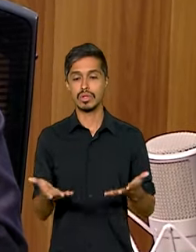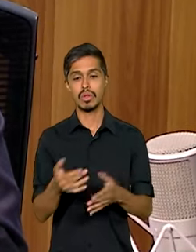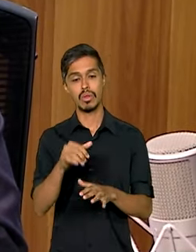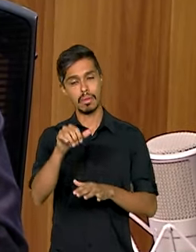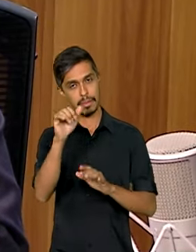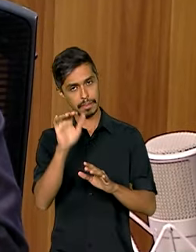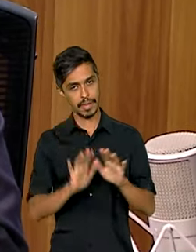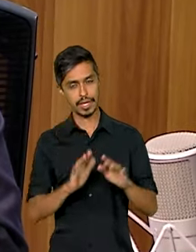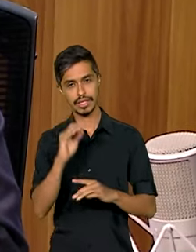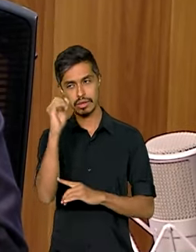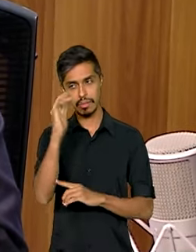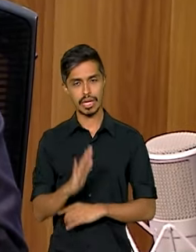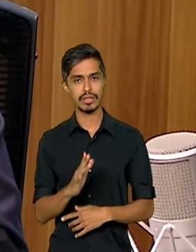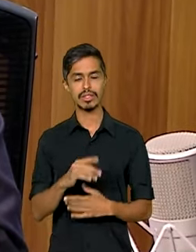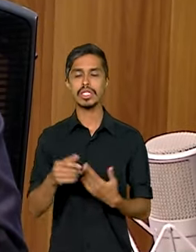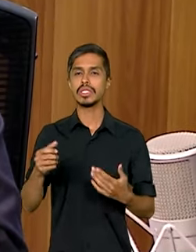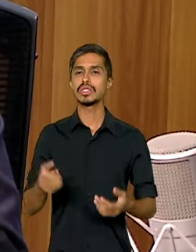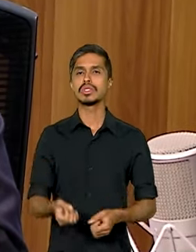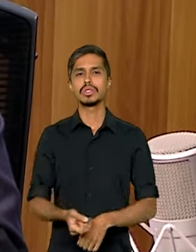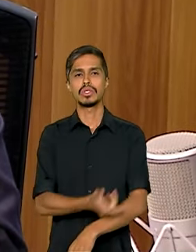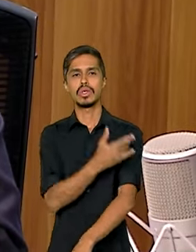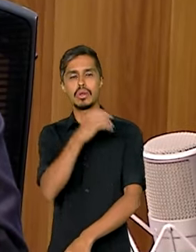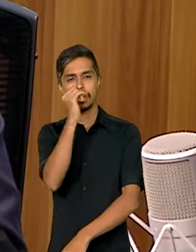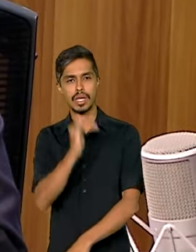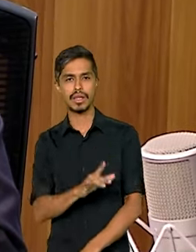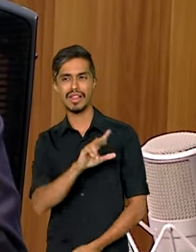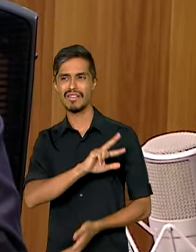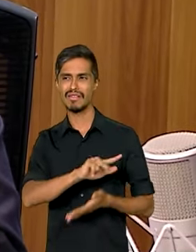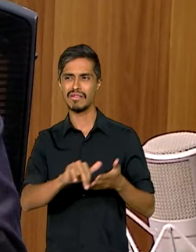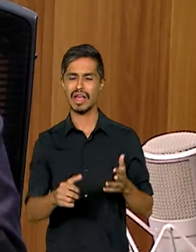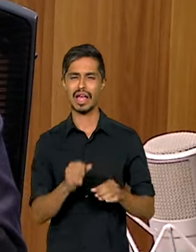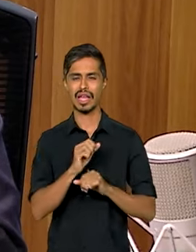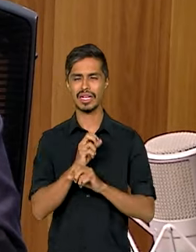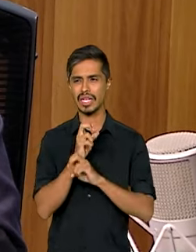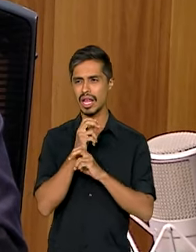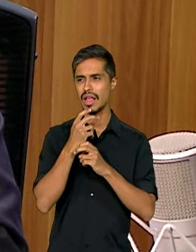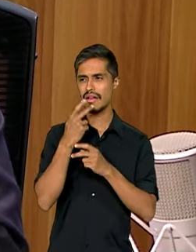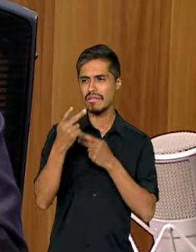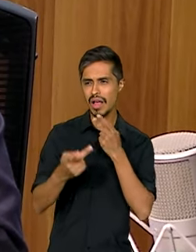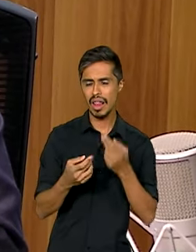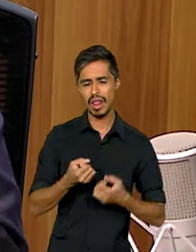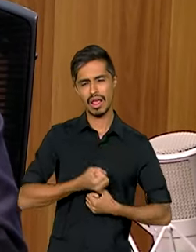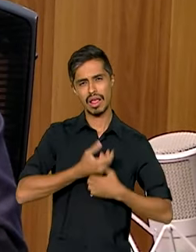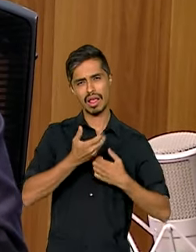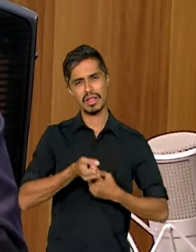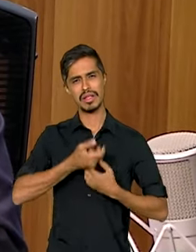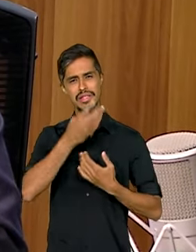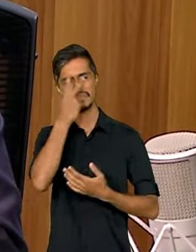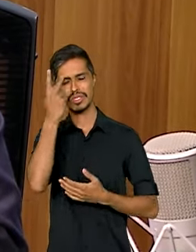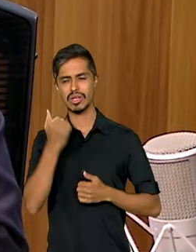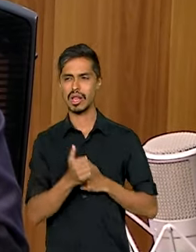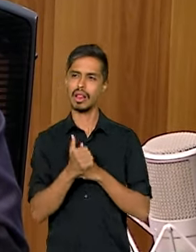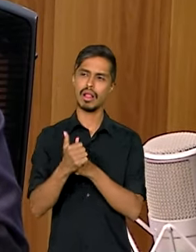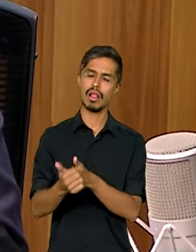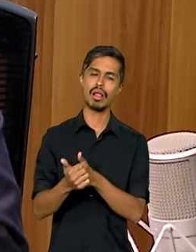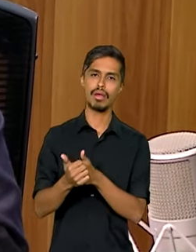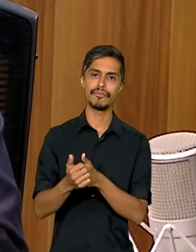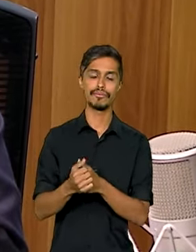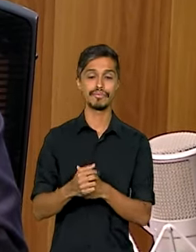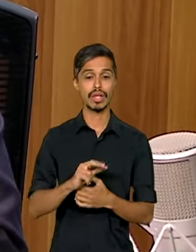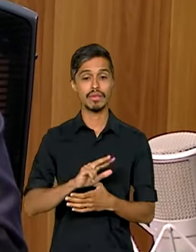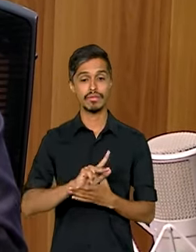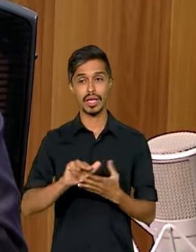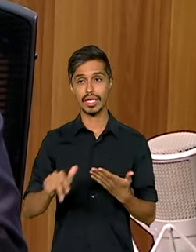Brasil e que está emocionando o Brasil são muitas as manifestações das pessoas que acompanham as várias